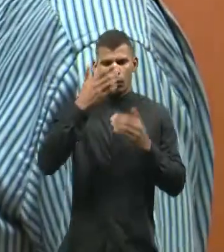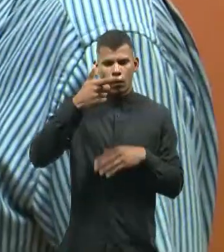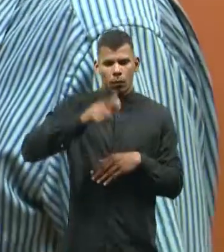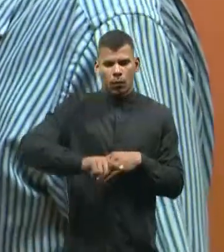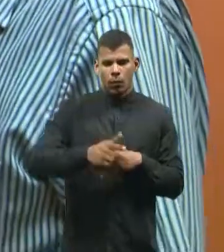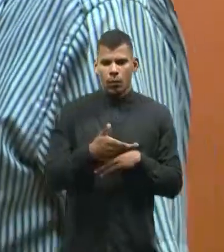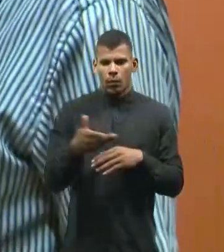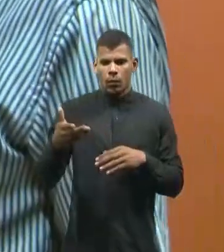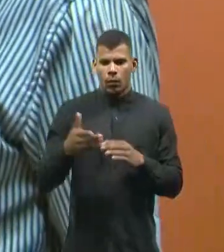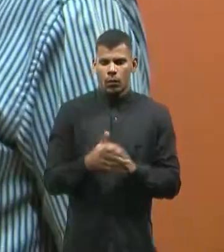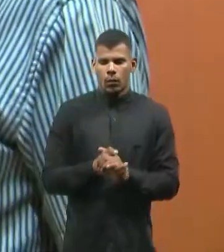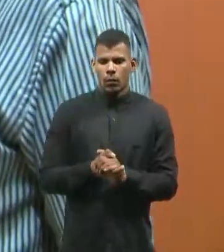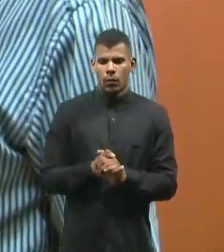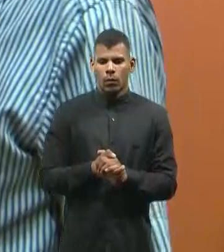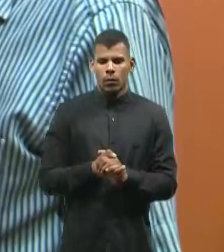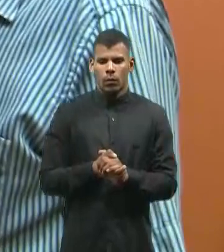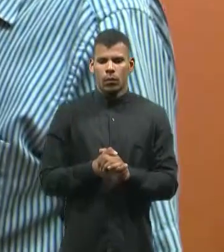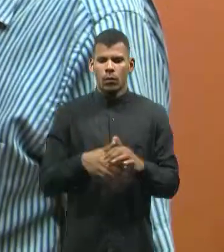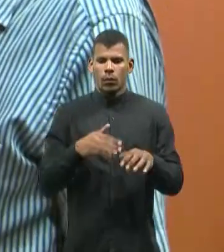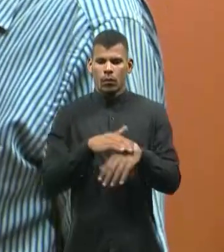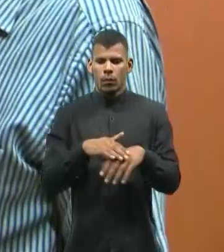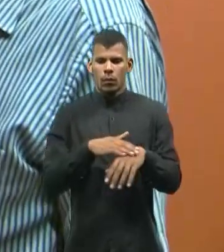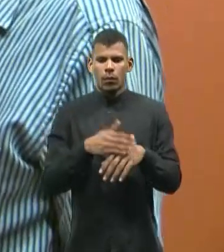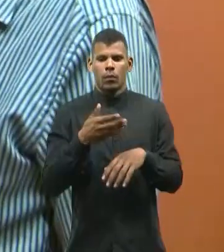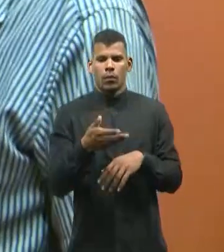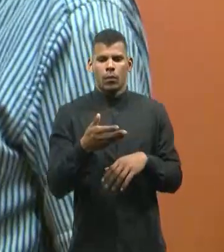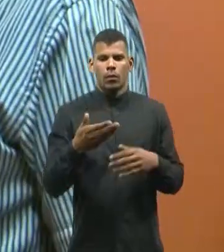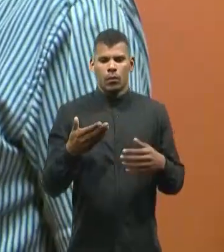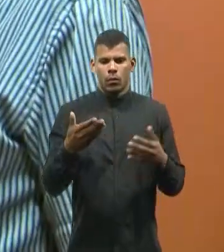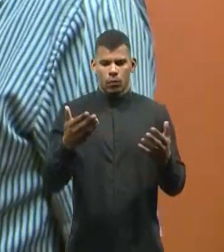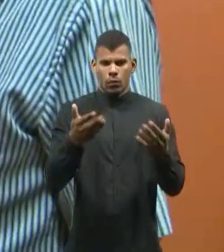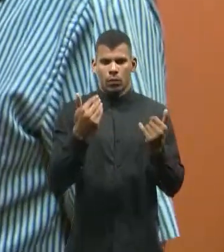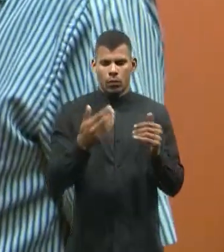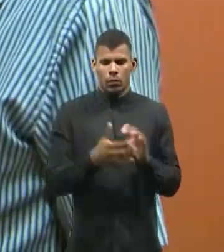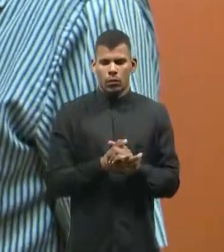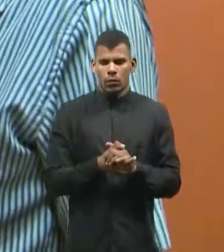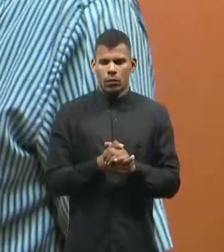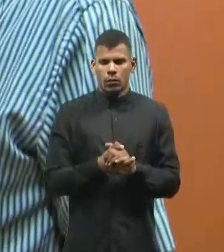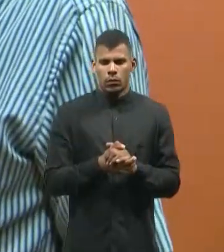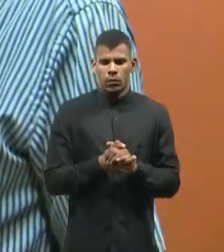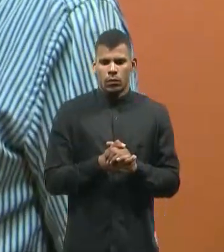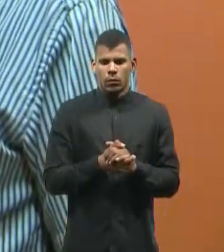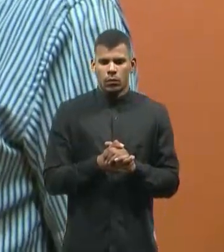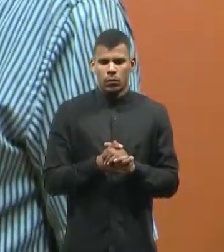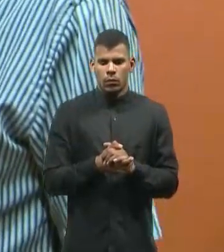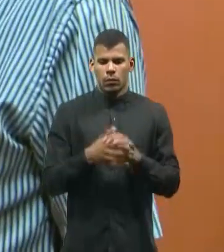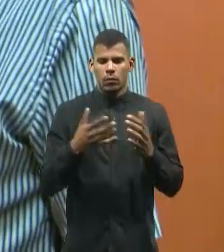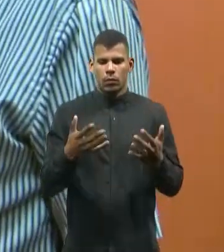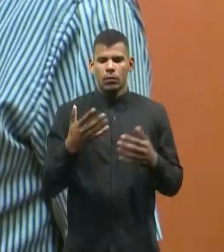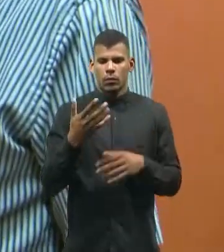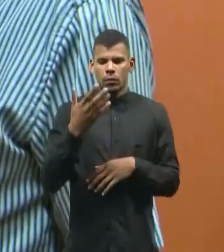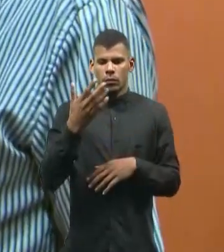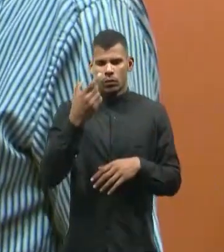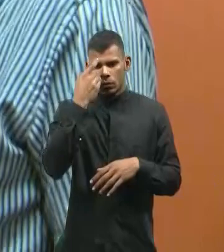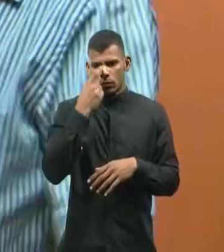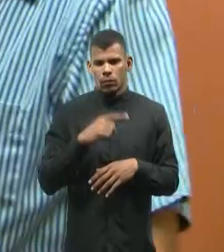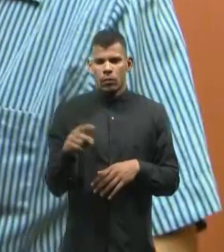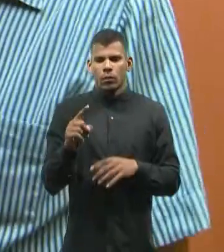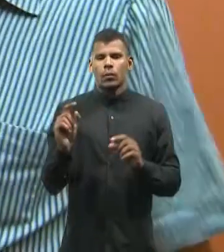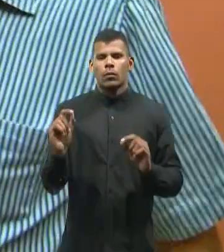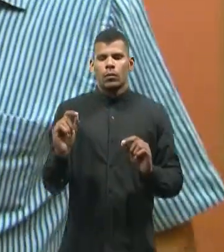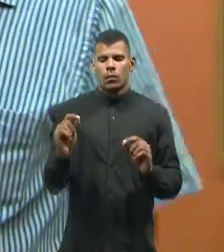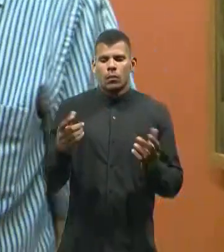Muito obrigado, foi um prazer enorme conversar com vocês. E venham. Venham. É uma linda exposição, Homo Sapiens, o homem que sabe o que não sabe.